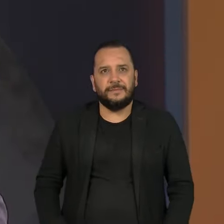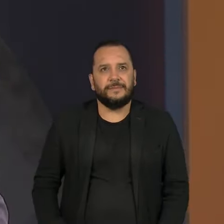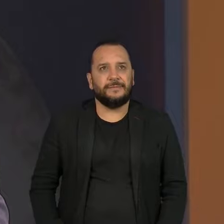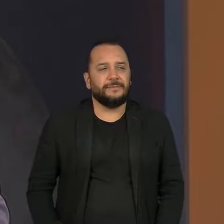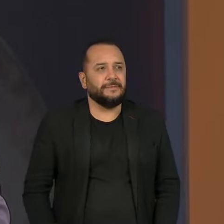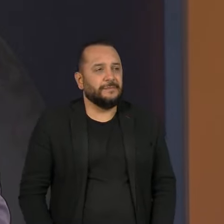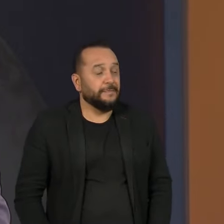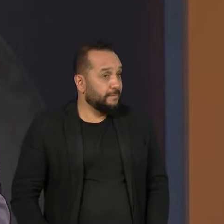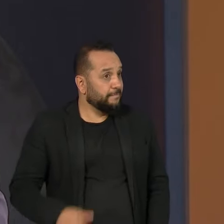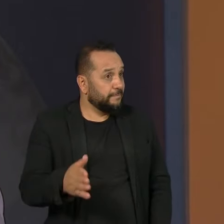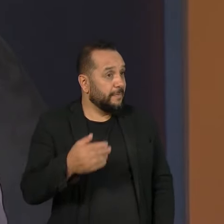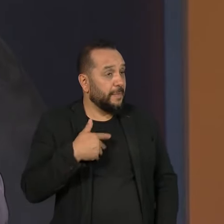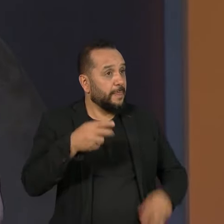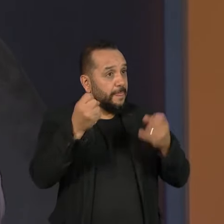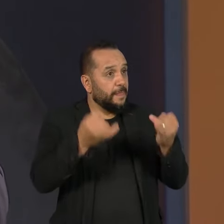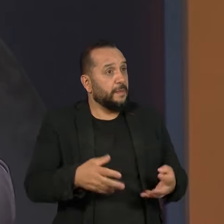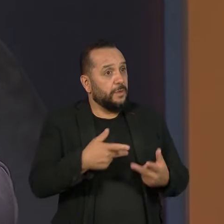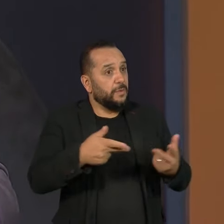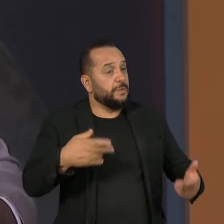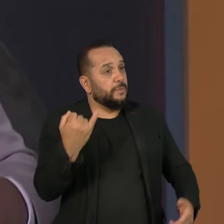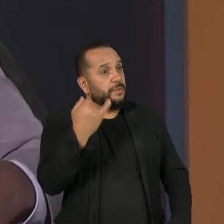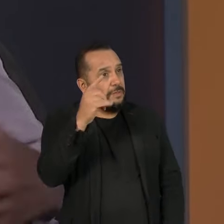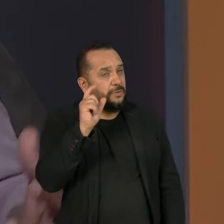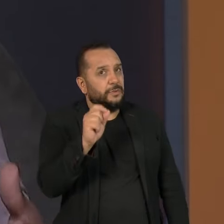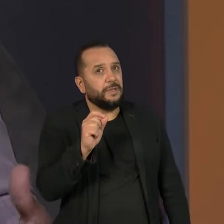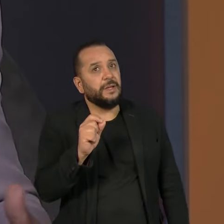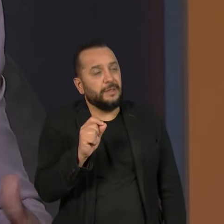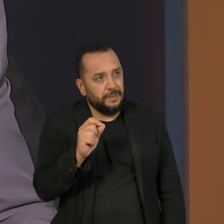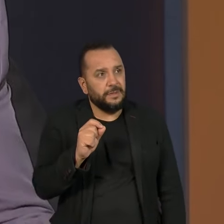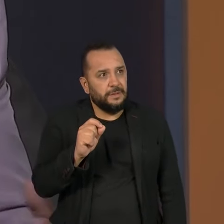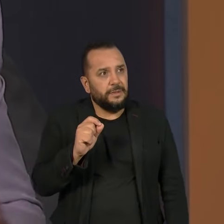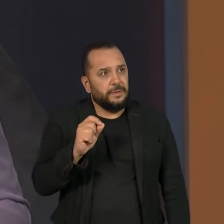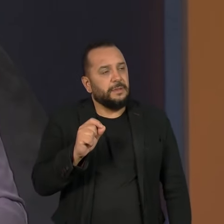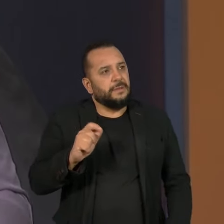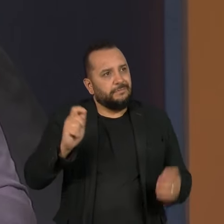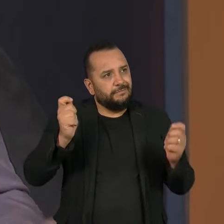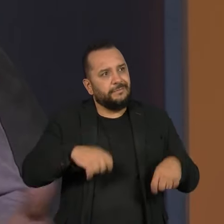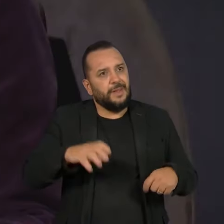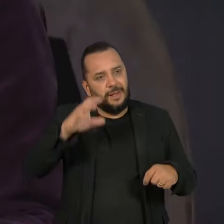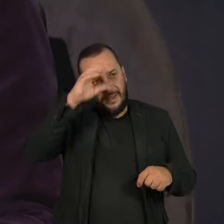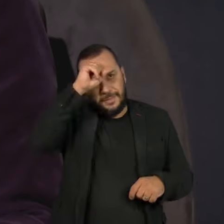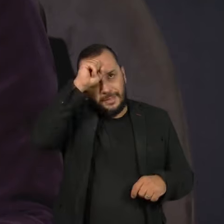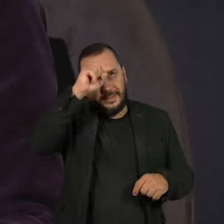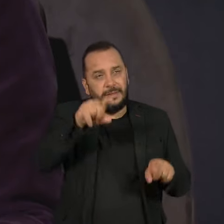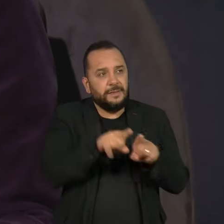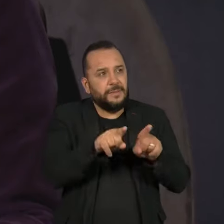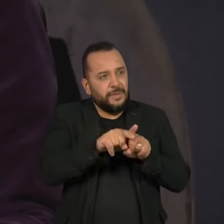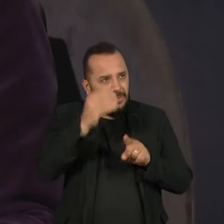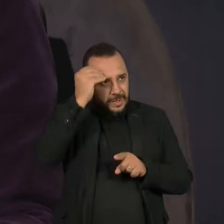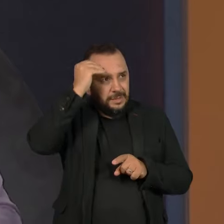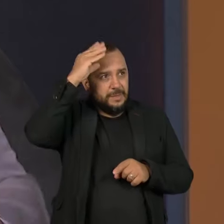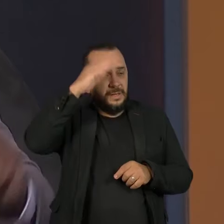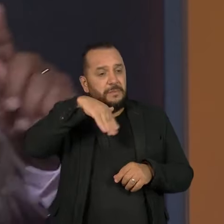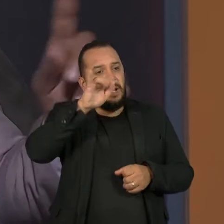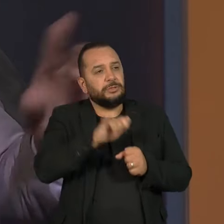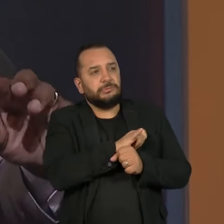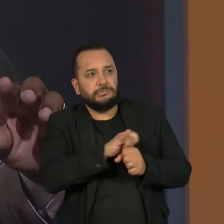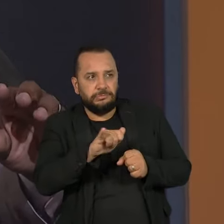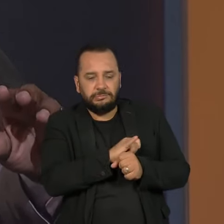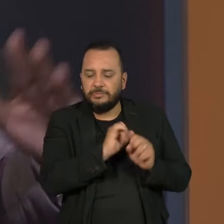Agora, Carlos, ele está falando de uma coisa importante, que é justamente essa possibilidade de apreender um conhecimento mais elaborado, logicamente, mas